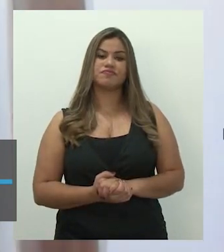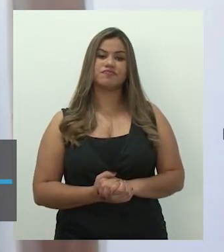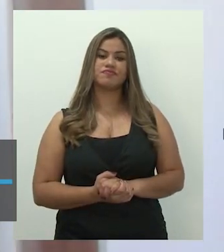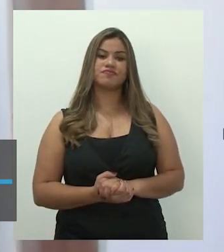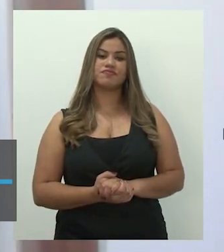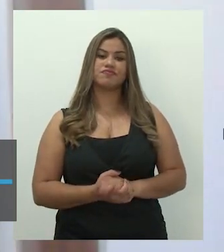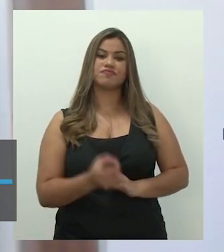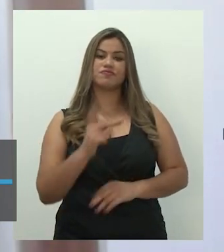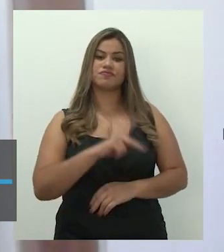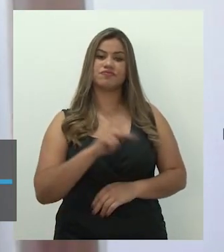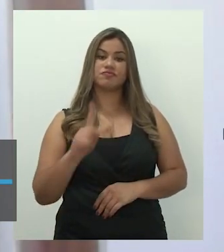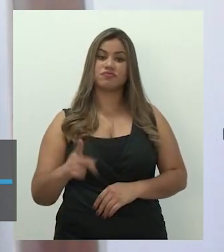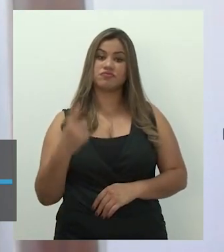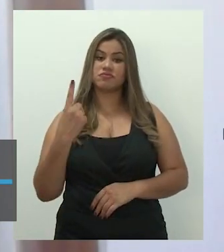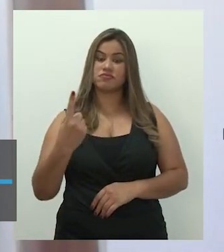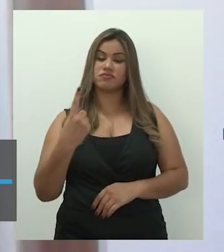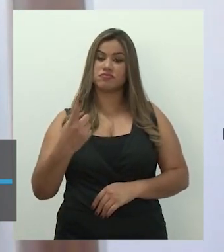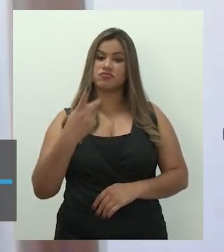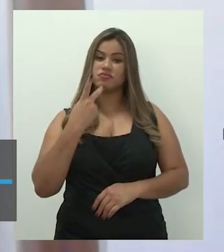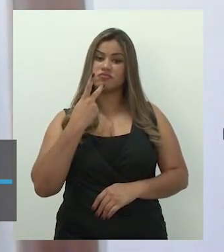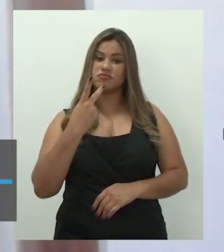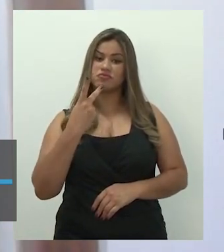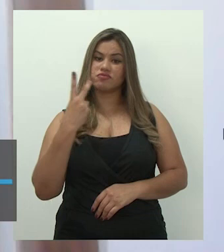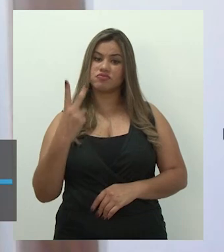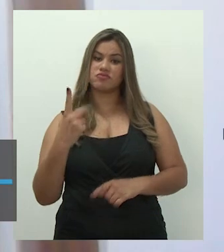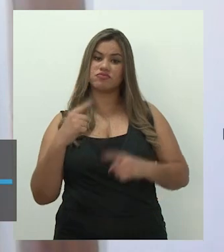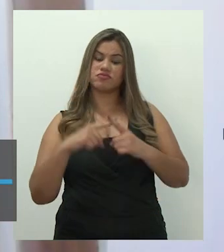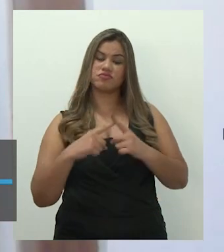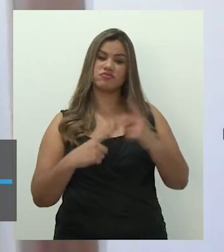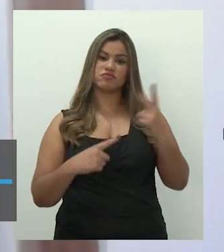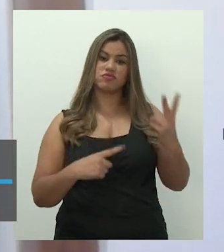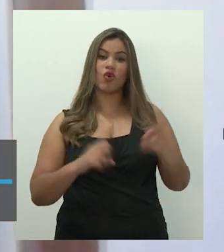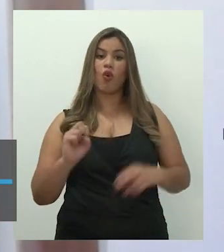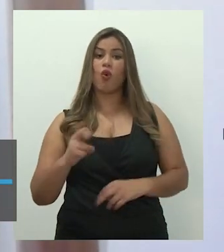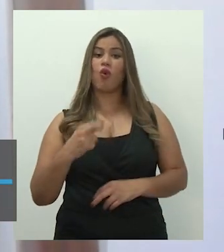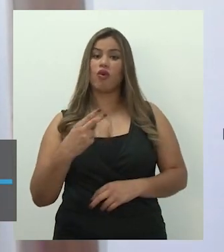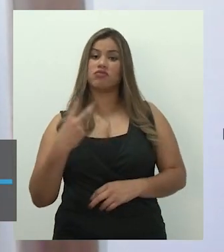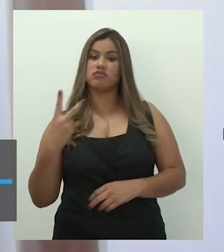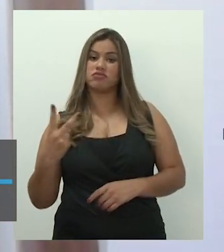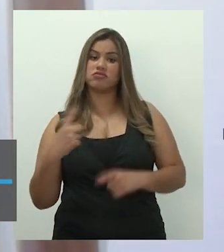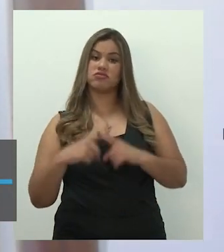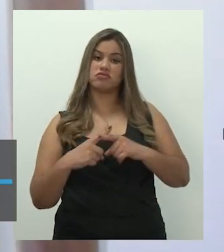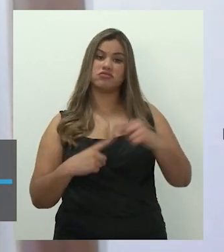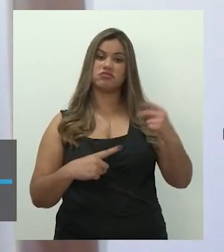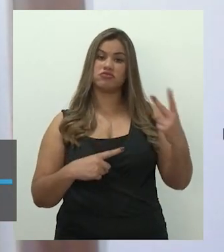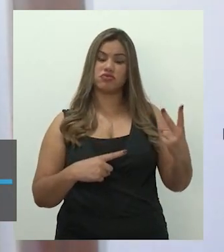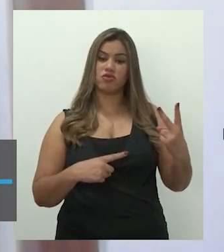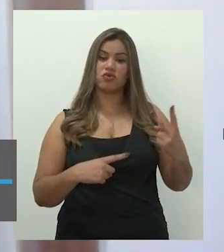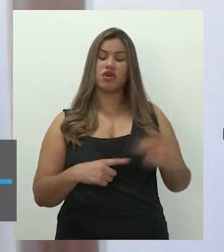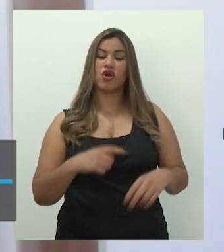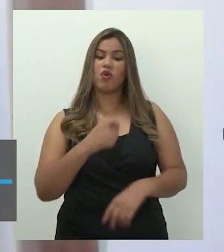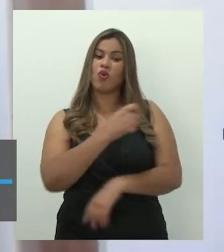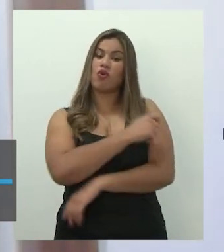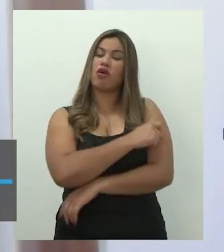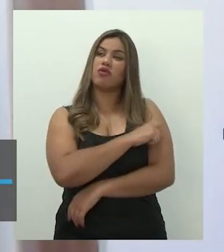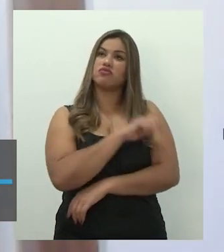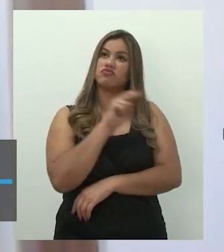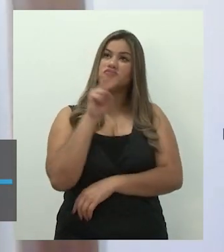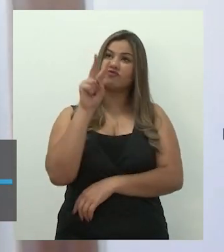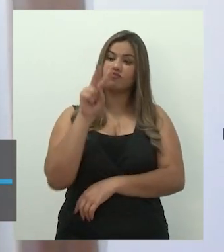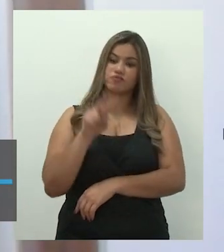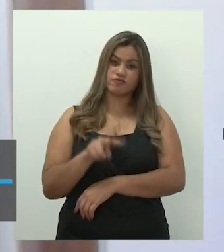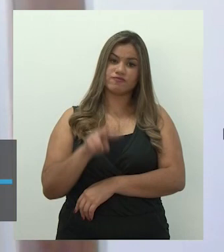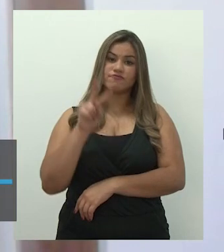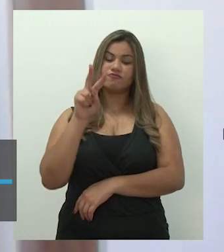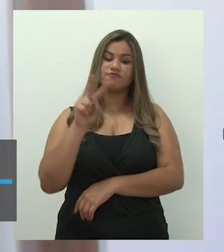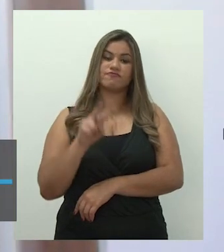Uma das professoras falou sobre o 2 mais 2, 2 vezes 2, né? Exatamente isso. O aluno, a gente vem